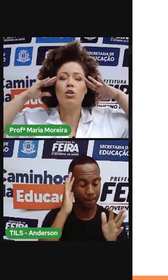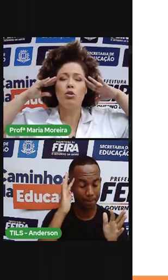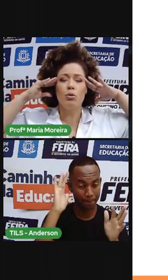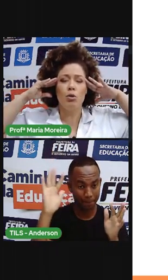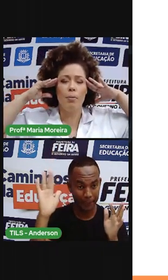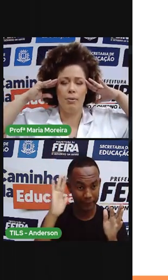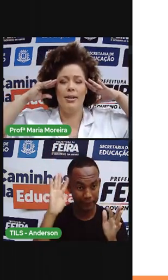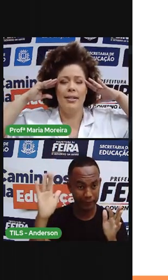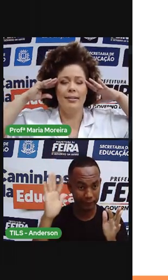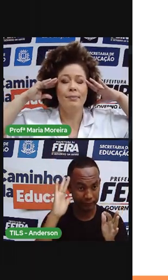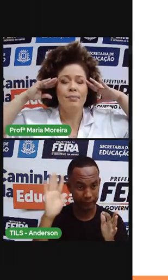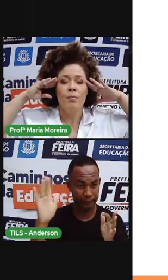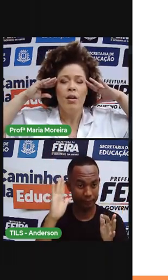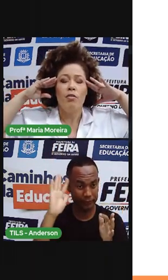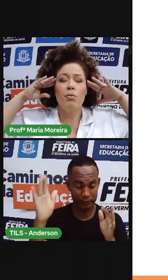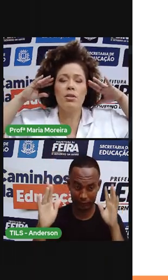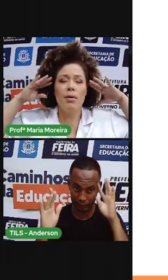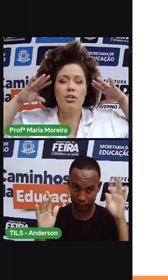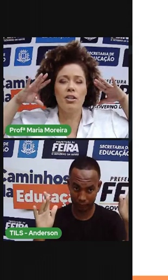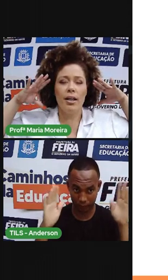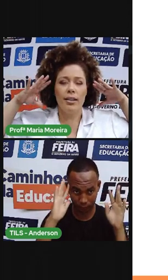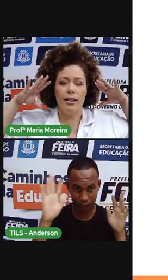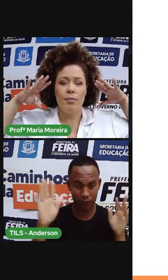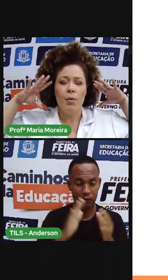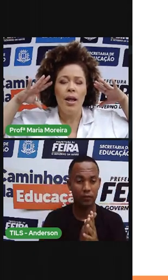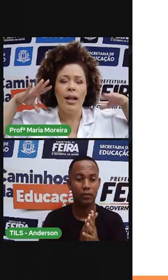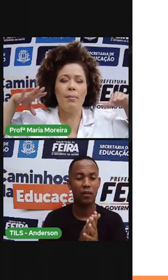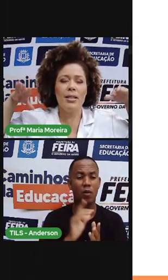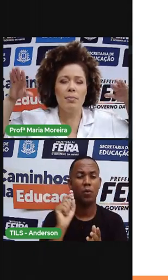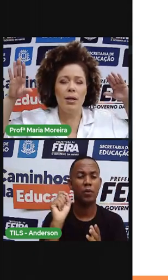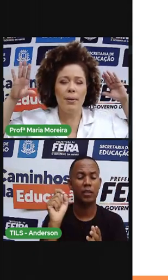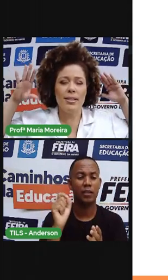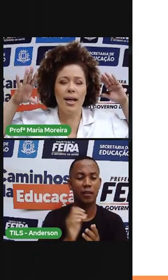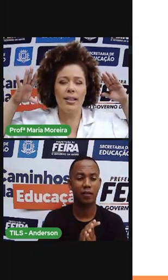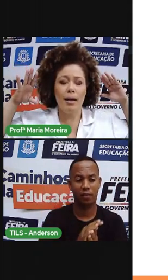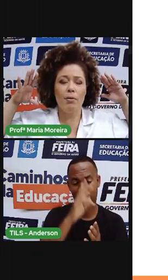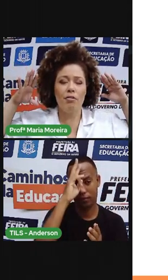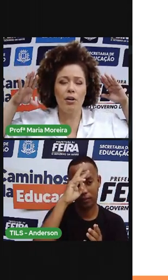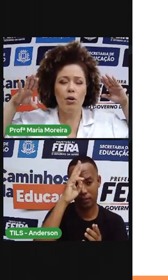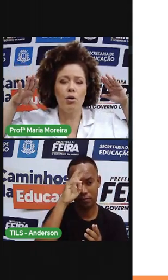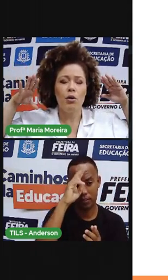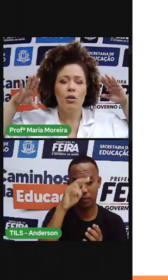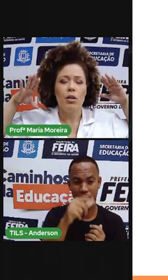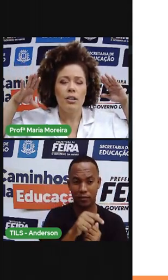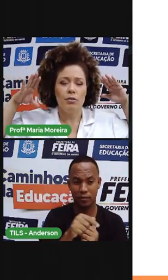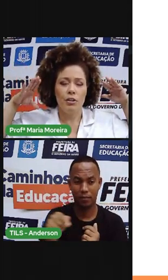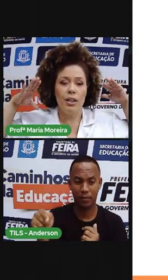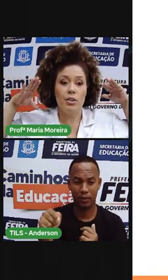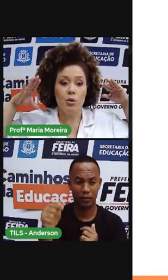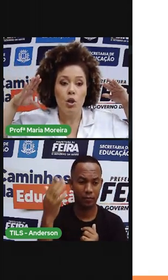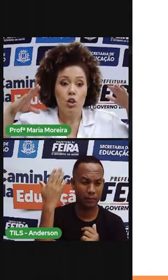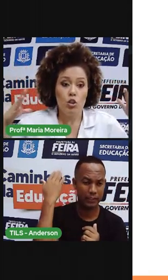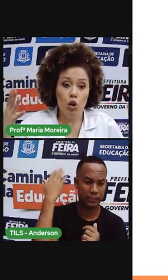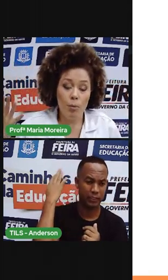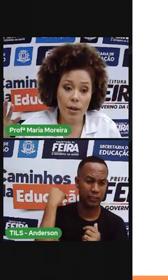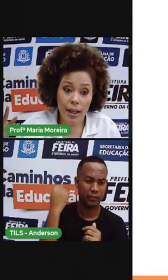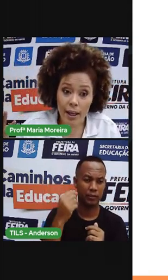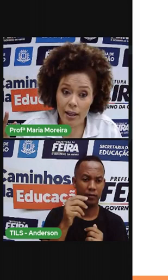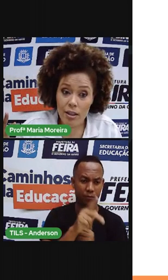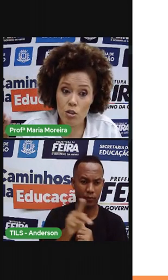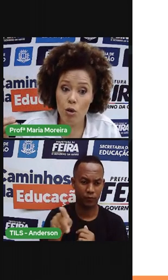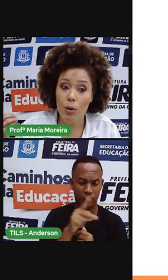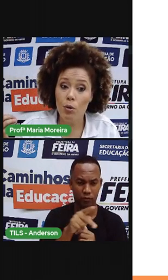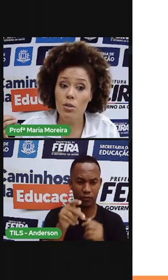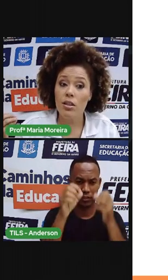Tá? Todo mundo compra a Maria. Vamos imaginar aqui. Lembra semana passada que a prof falou, não foi isso? Sobre